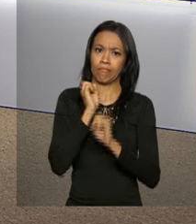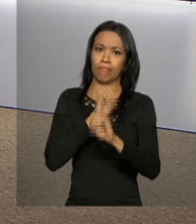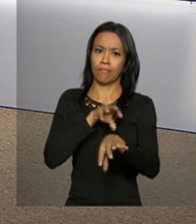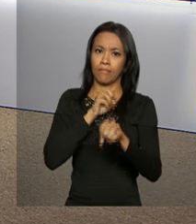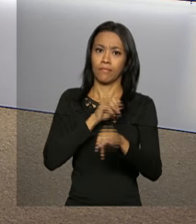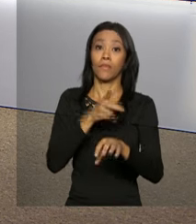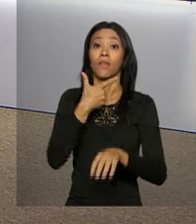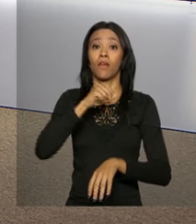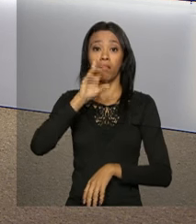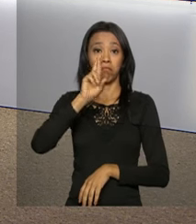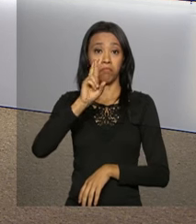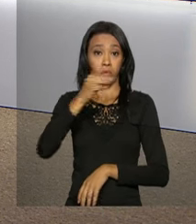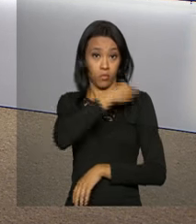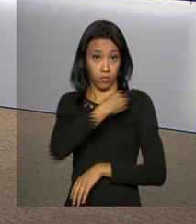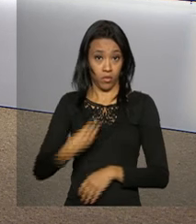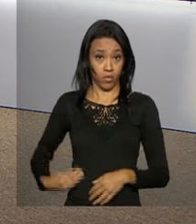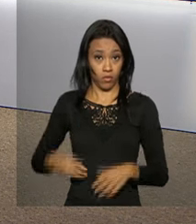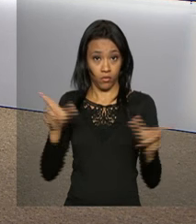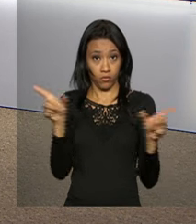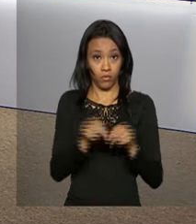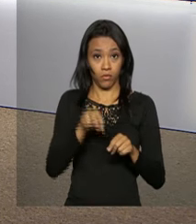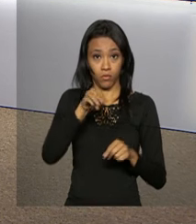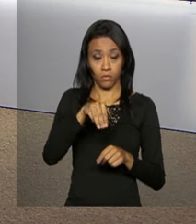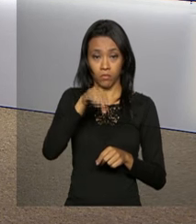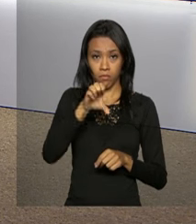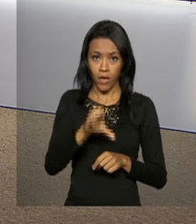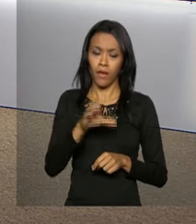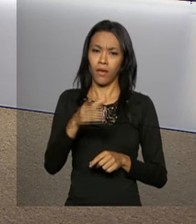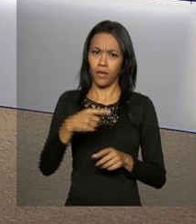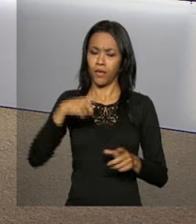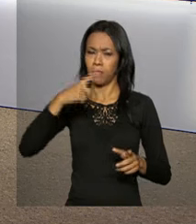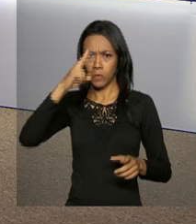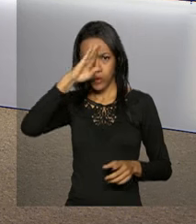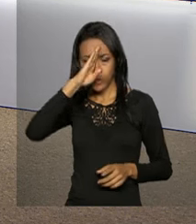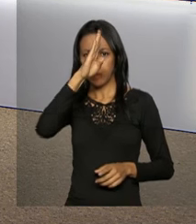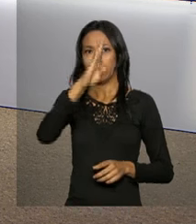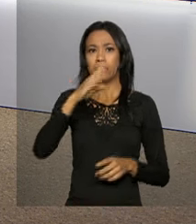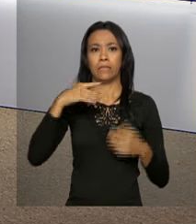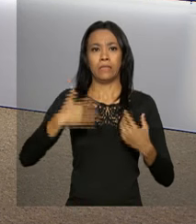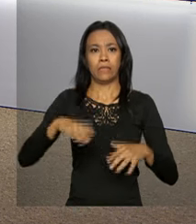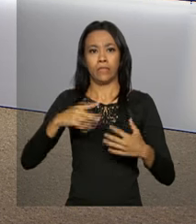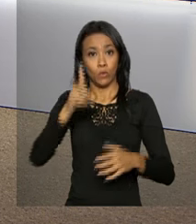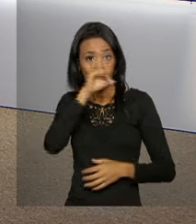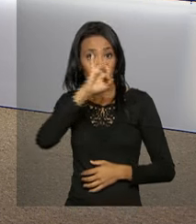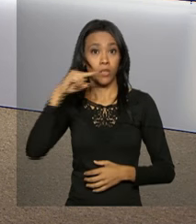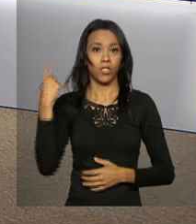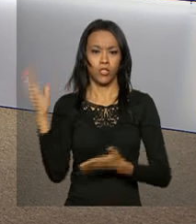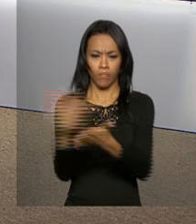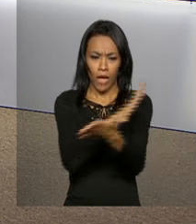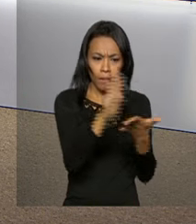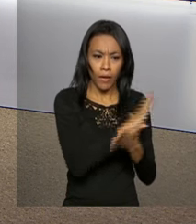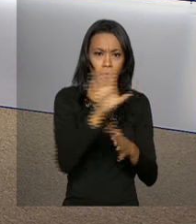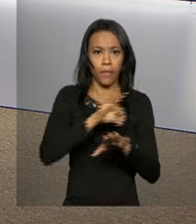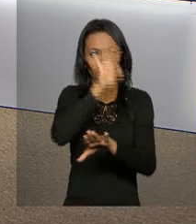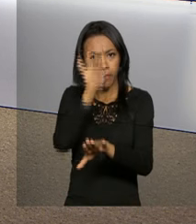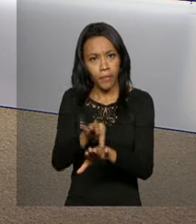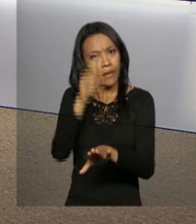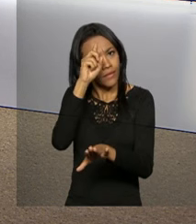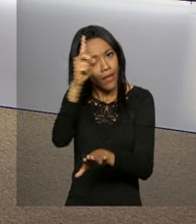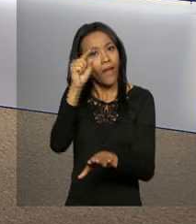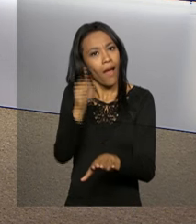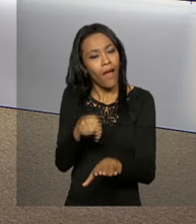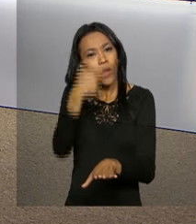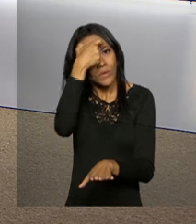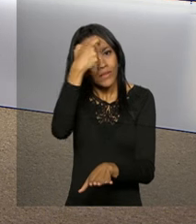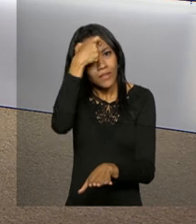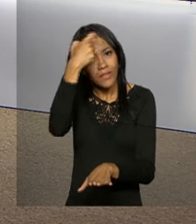ministro da Educação, Aloysio Mercadante, marcou o Dia Nacional de Mobilização contra o Mosquito Aedes aegypti. A ideia é